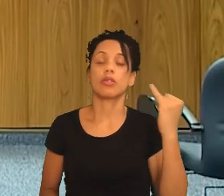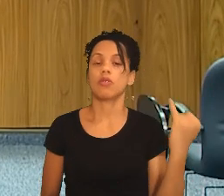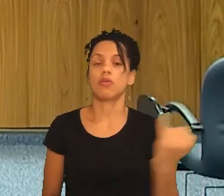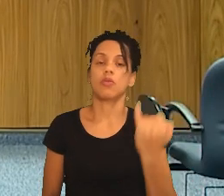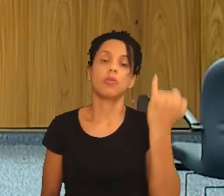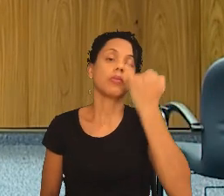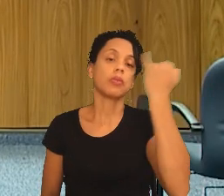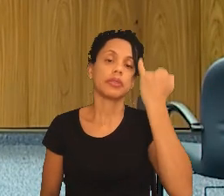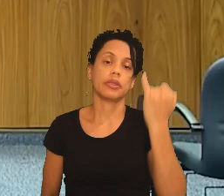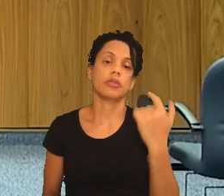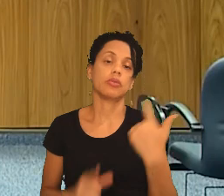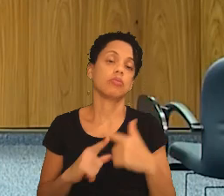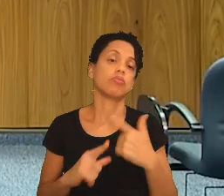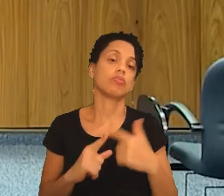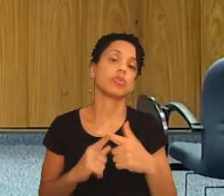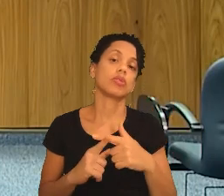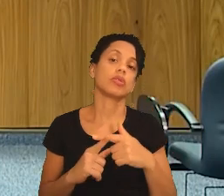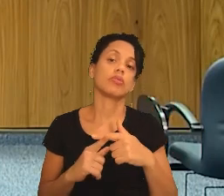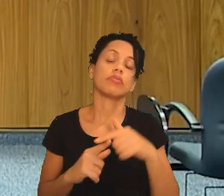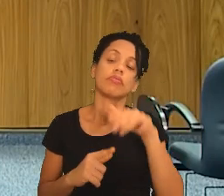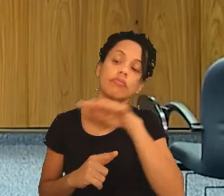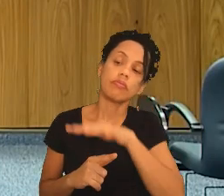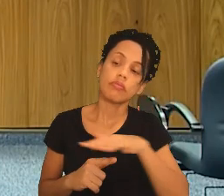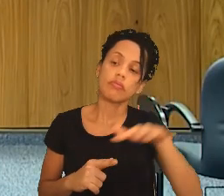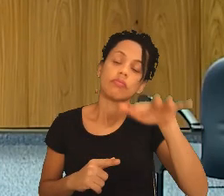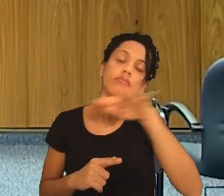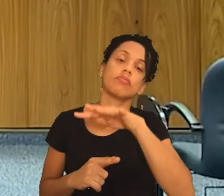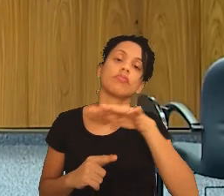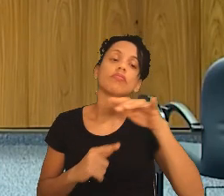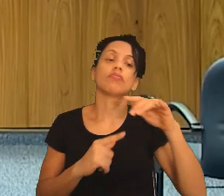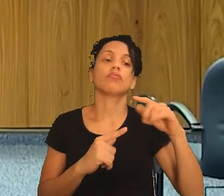fase das oitivas, né?